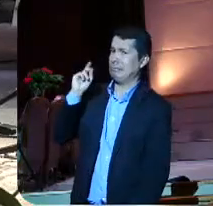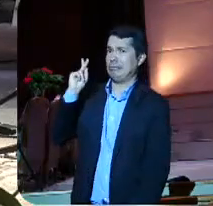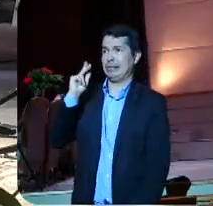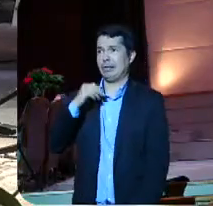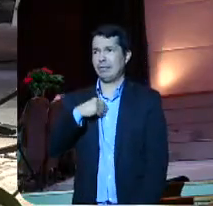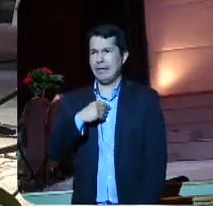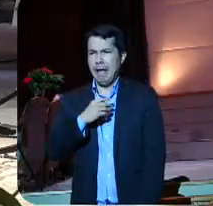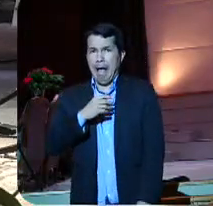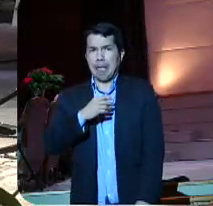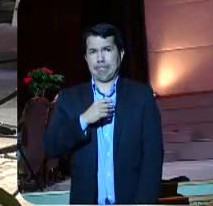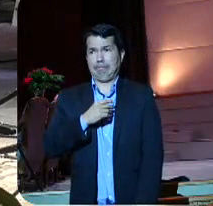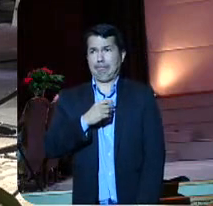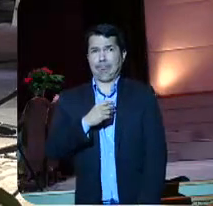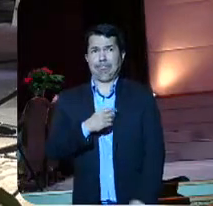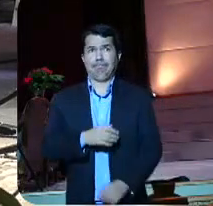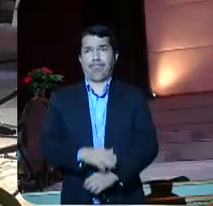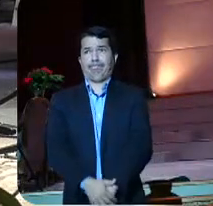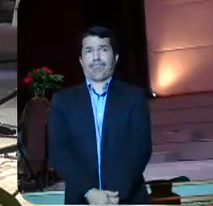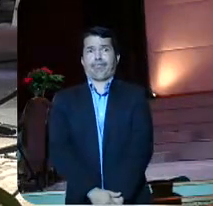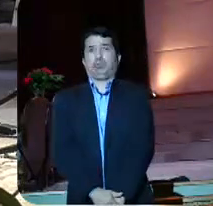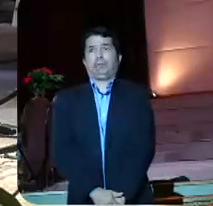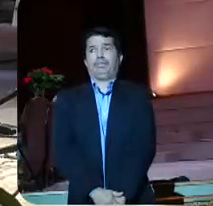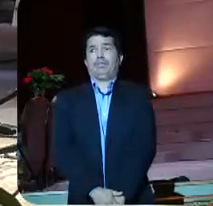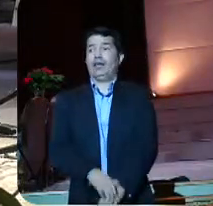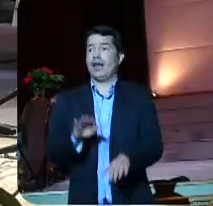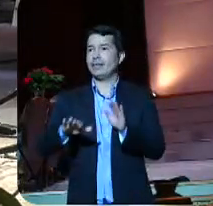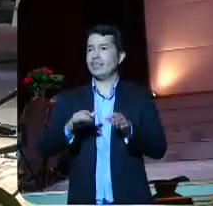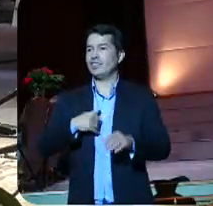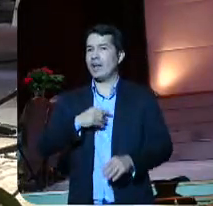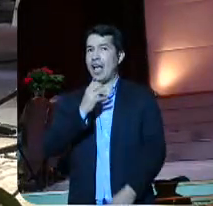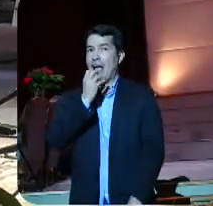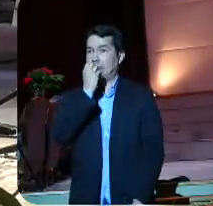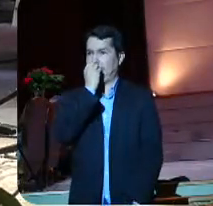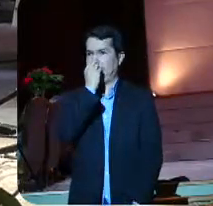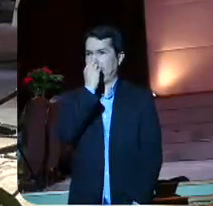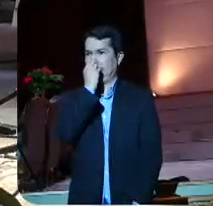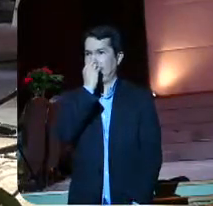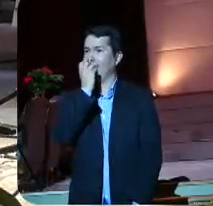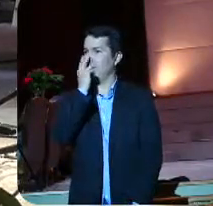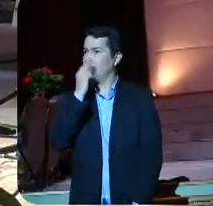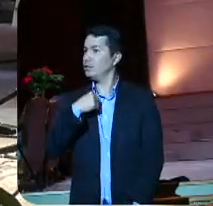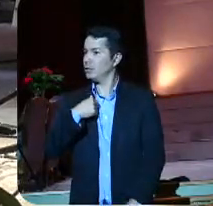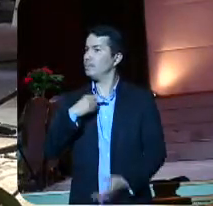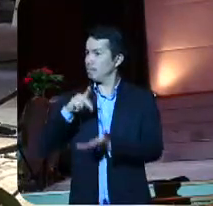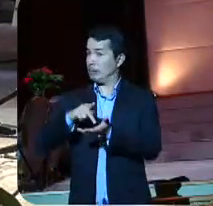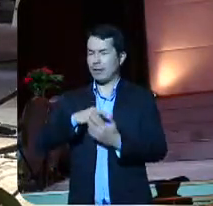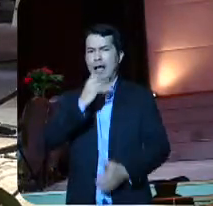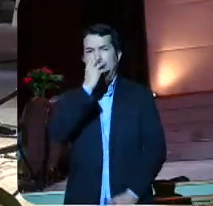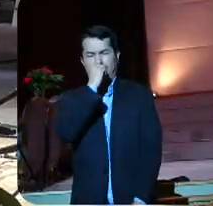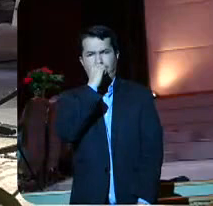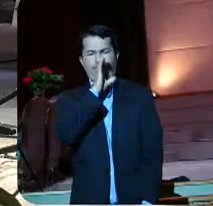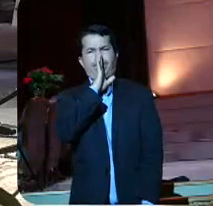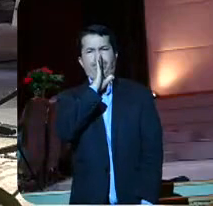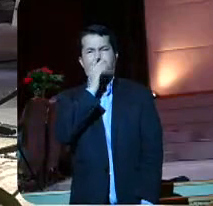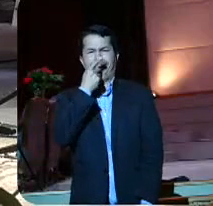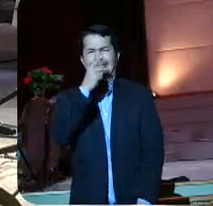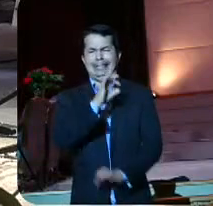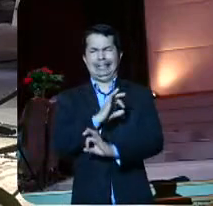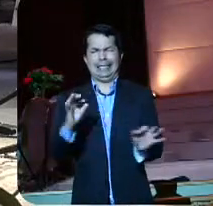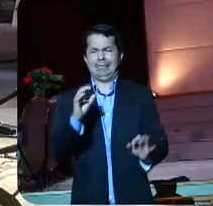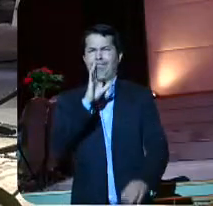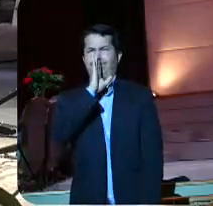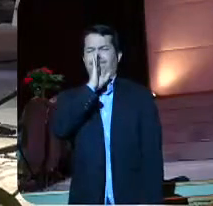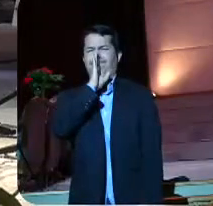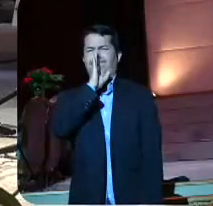Mordia a boca. Às vezes mordia a língua, e ele falava: fique quieto, não abra